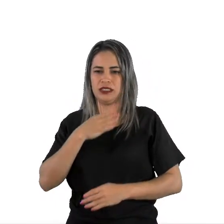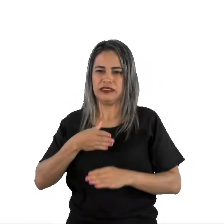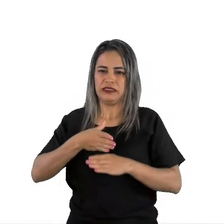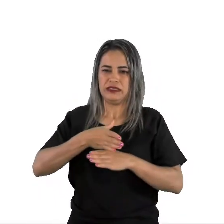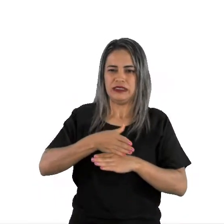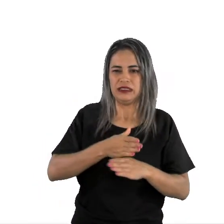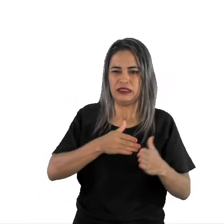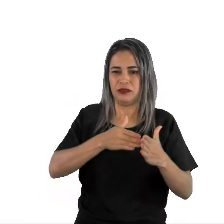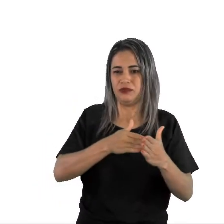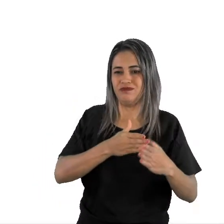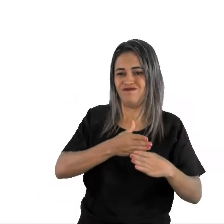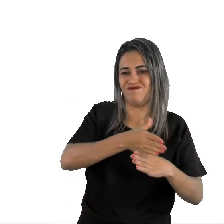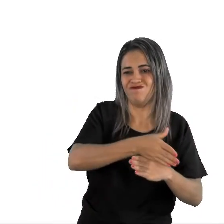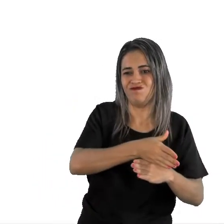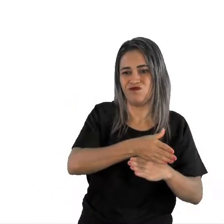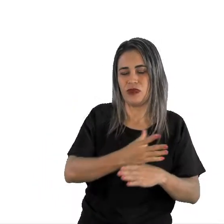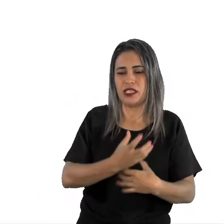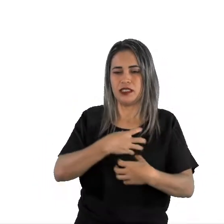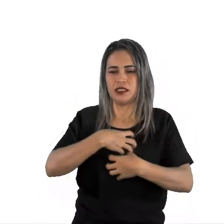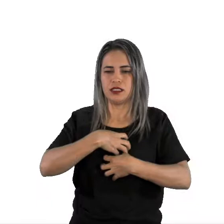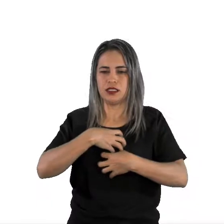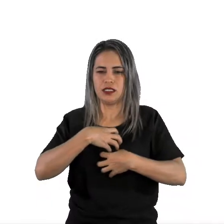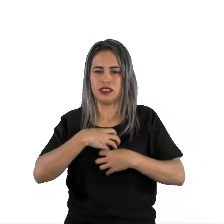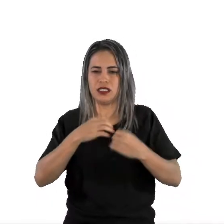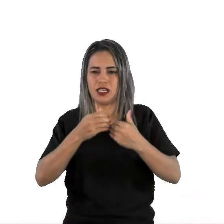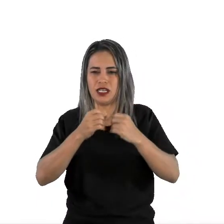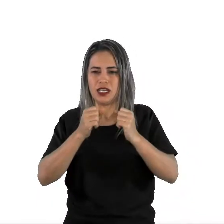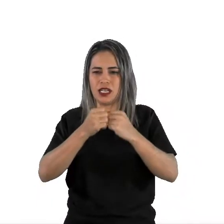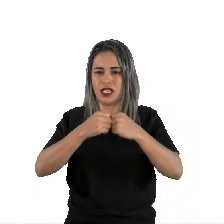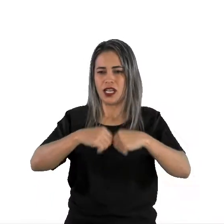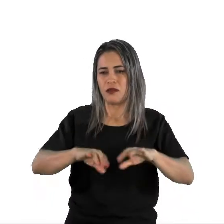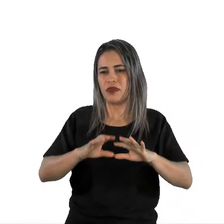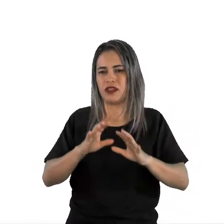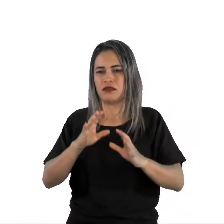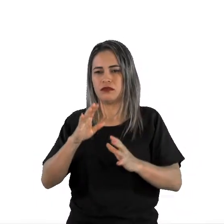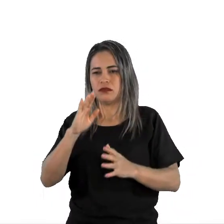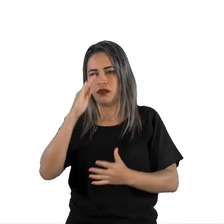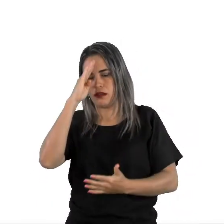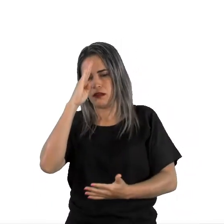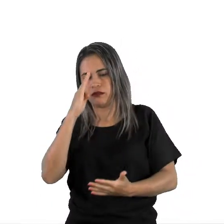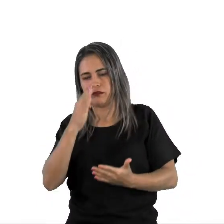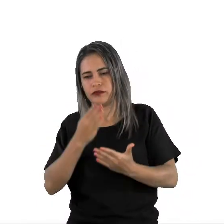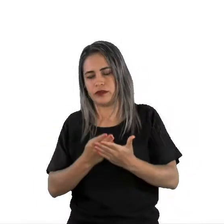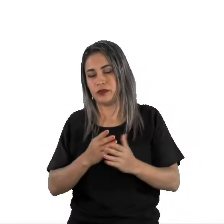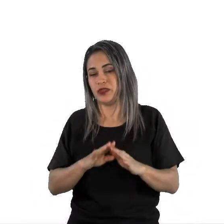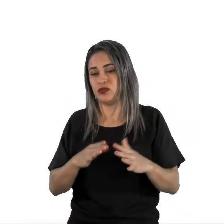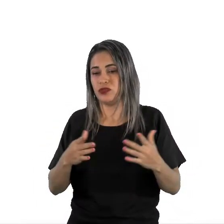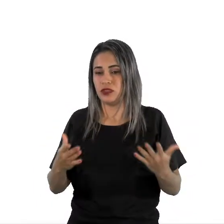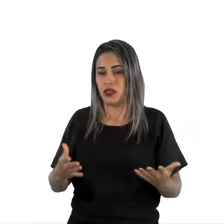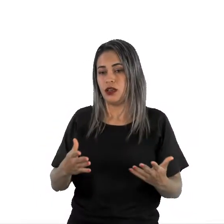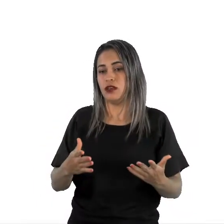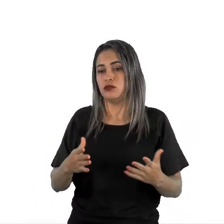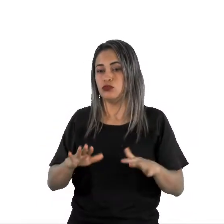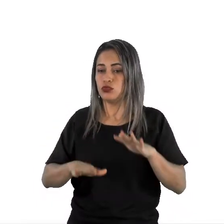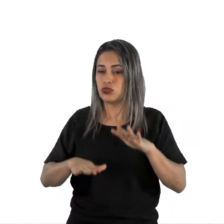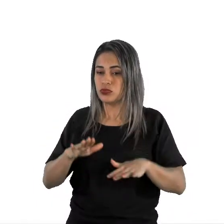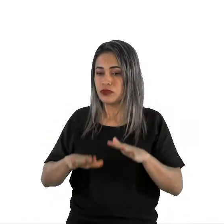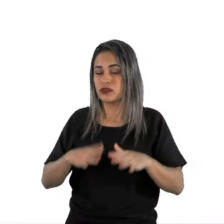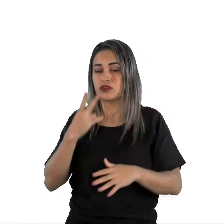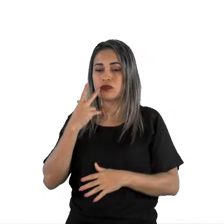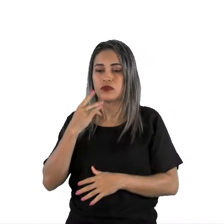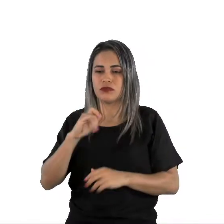um limite. Eles sentem que estão quebrando a confiança. No entanto, muitas vezes os